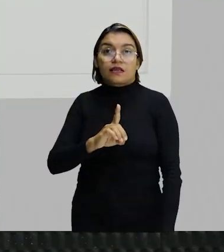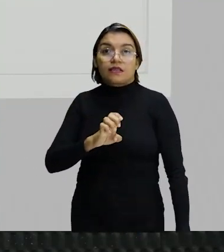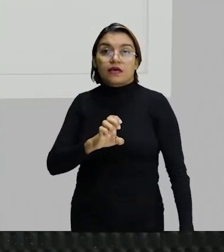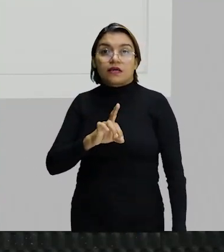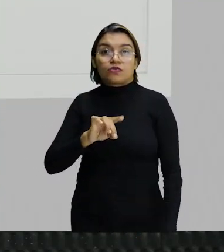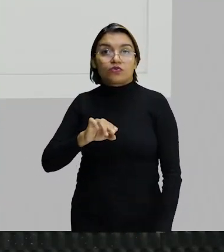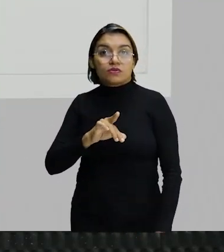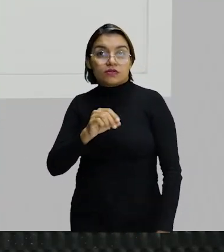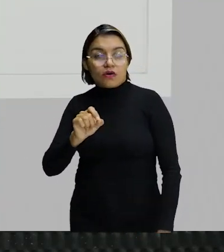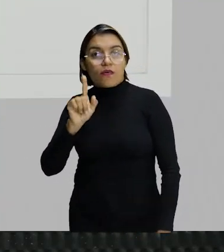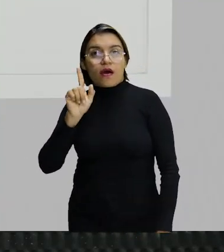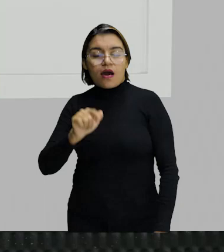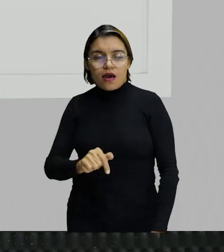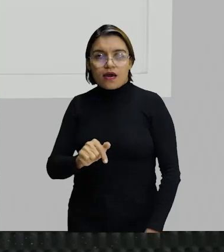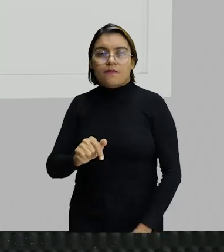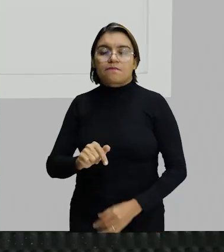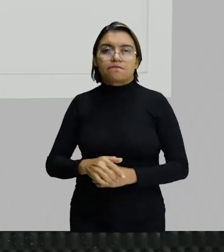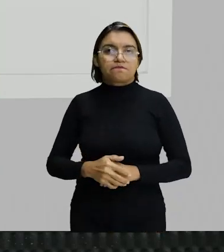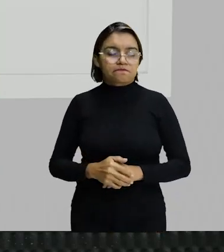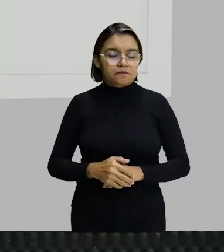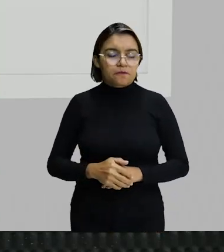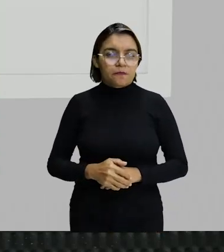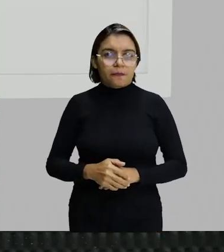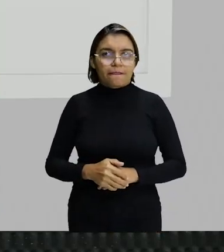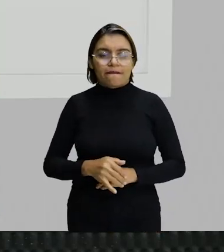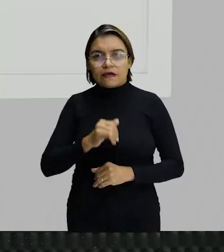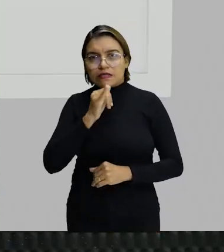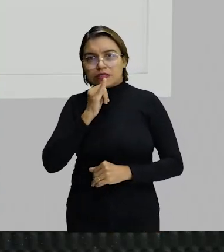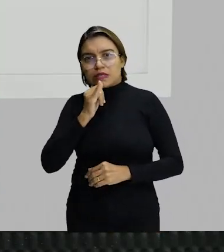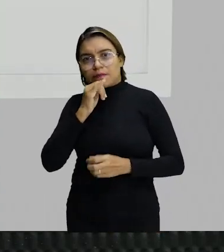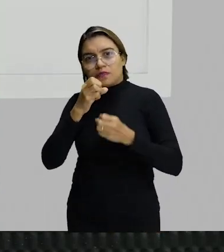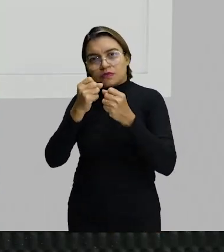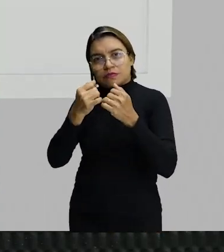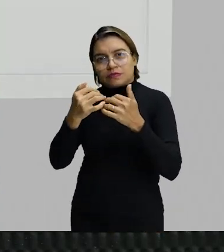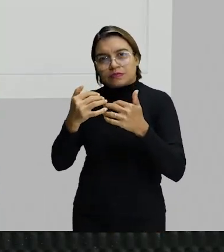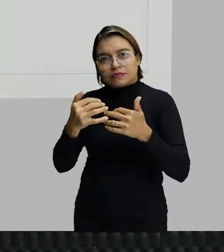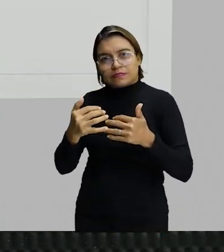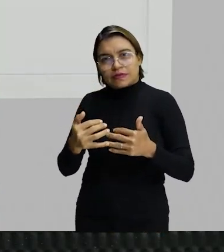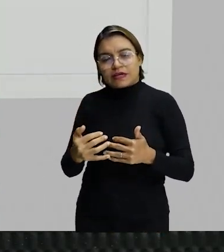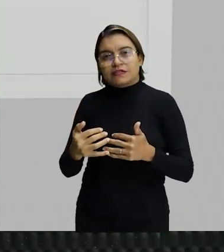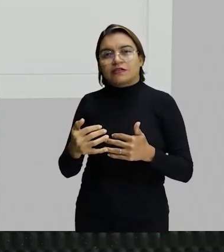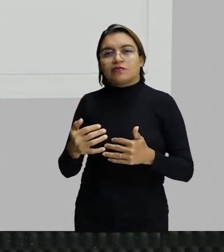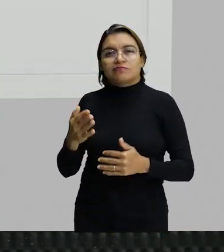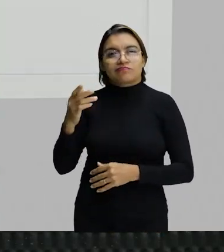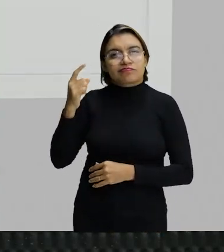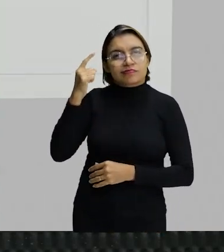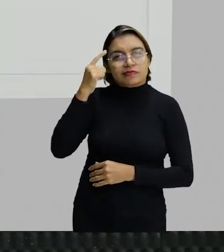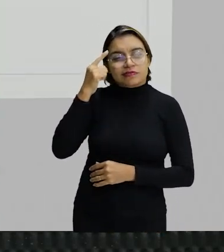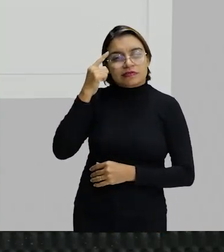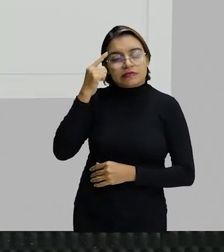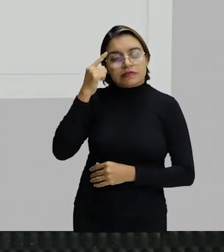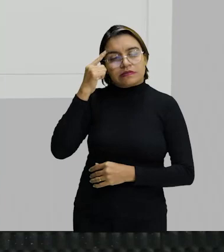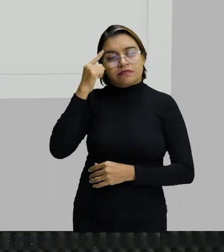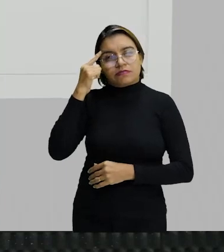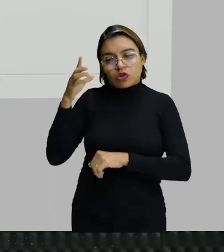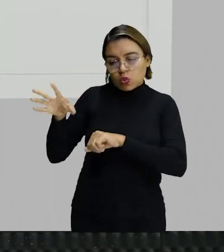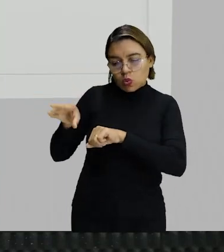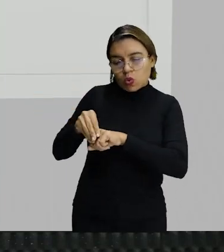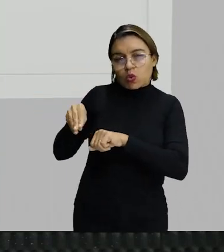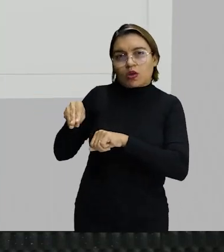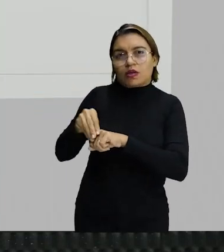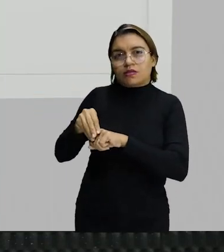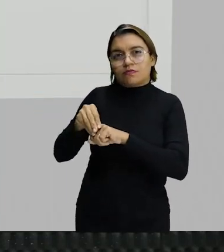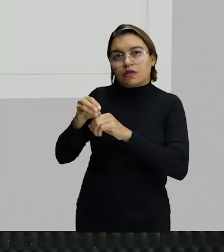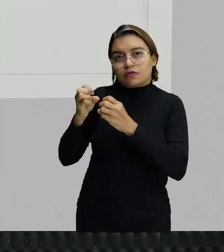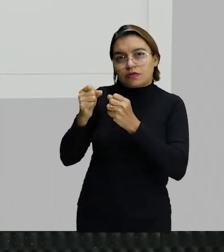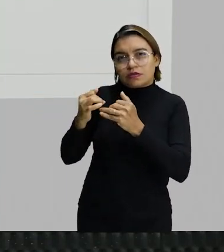um grande prato, cheio para a gente delinear e a gente construir essa delineação do conhecimento. Mas eu não tenho só